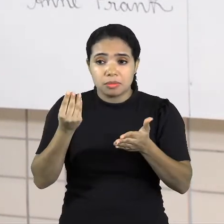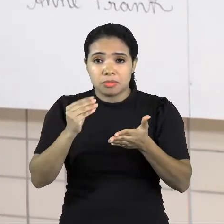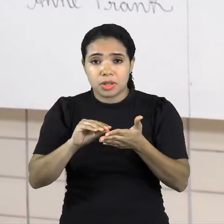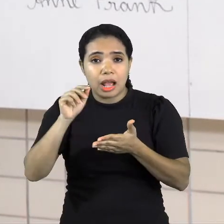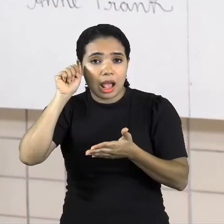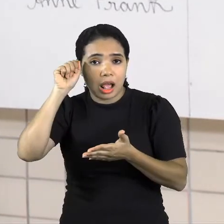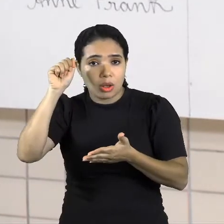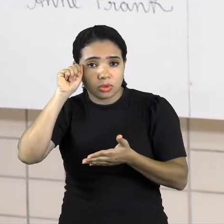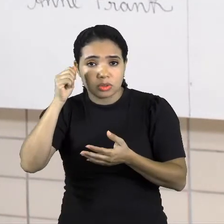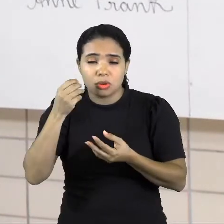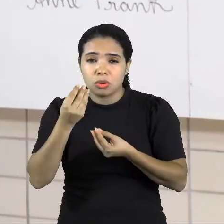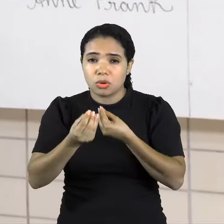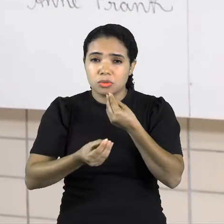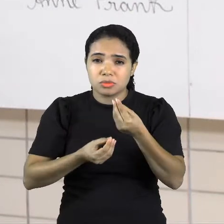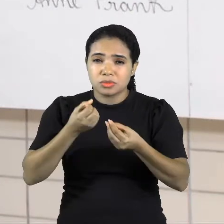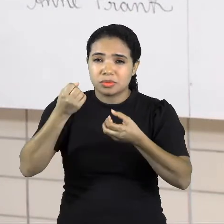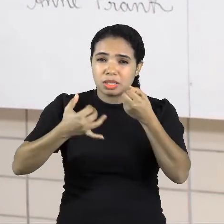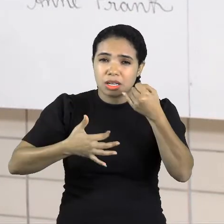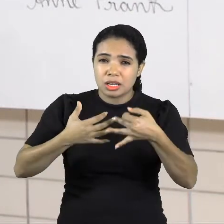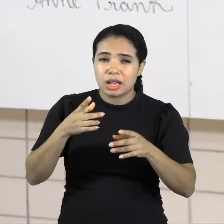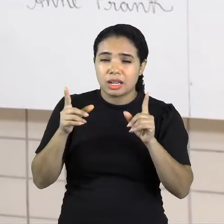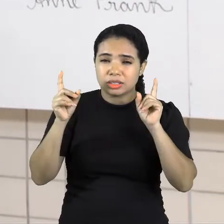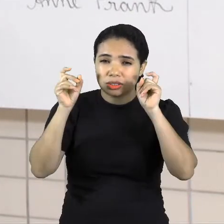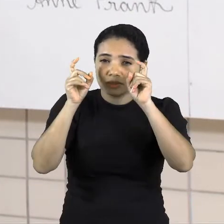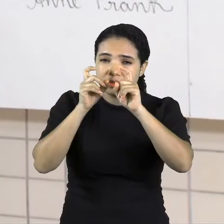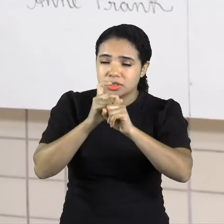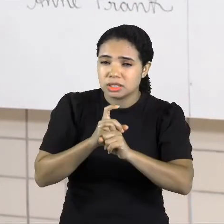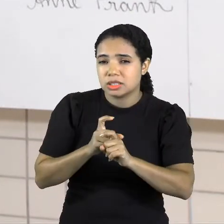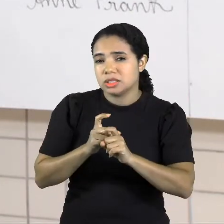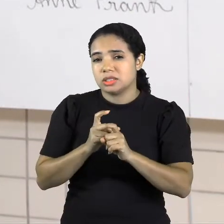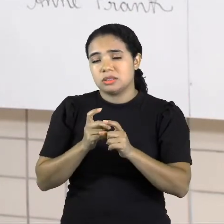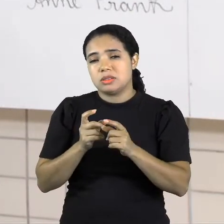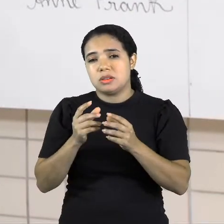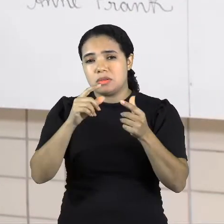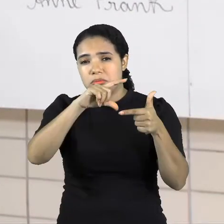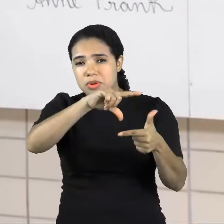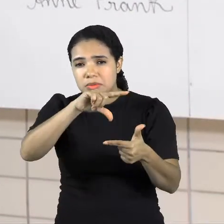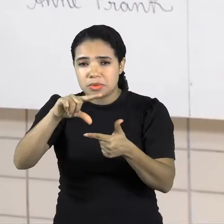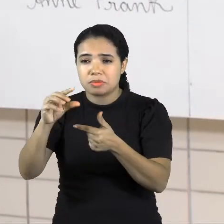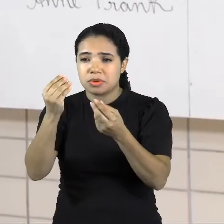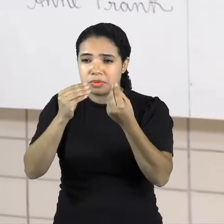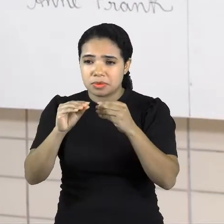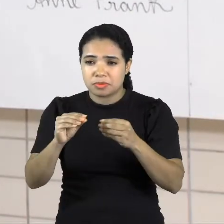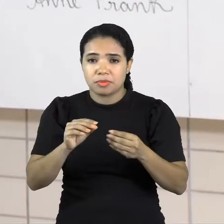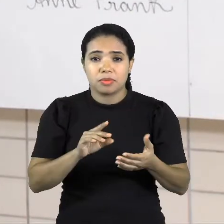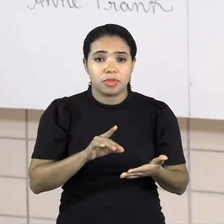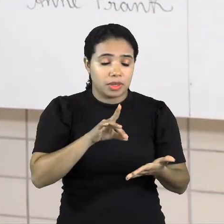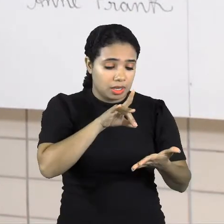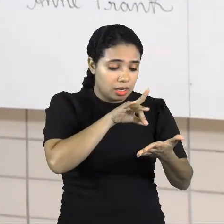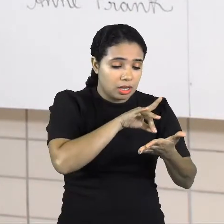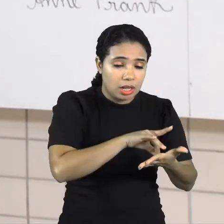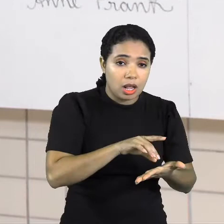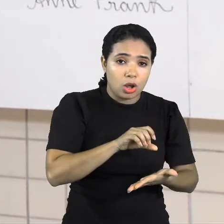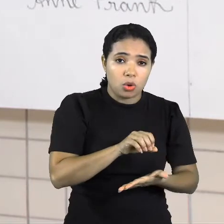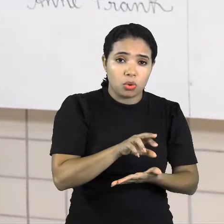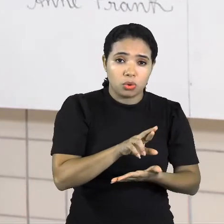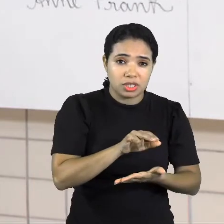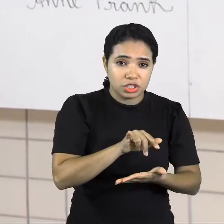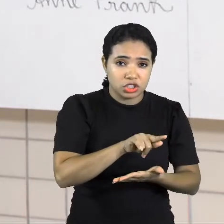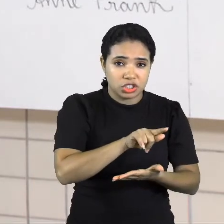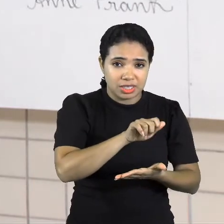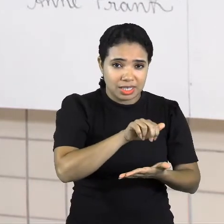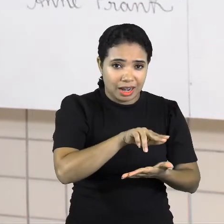comentam, né, como foi difícil. Vejam que eu falei para vocês no início que a obra original tem mais de 300 páginas. E lá